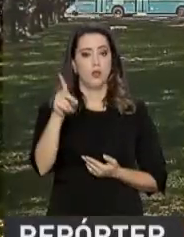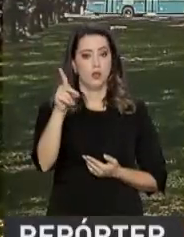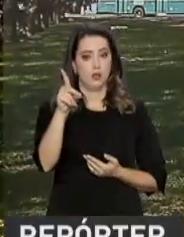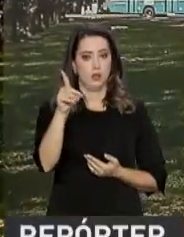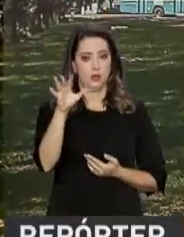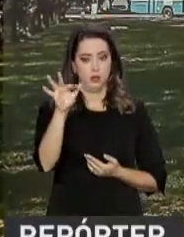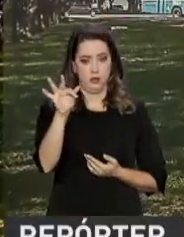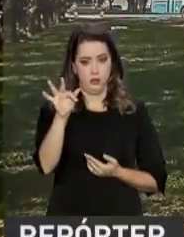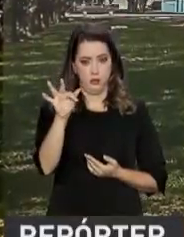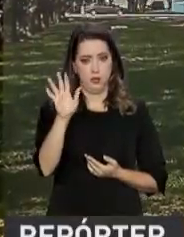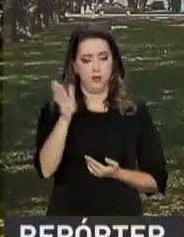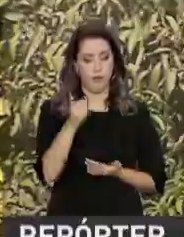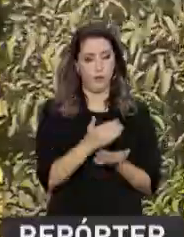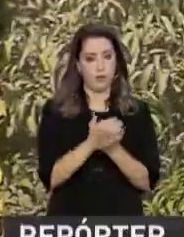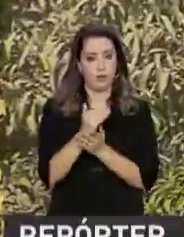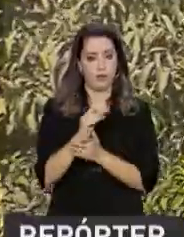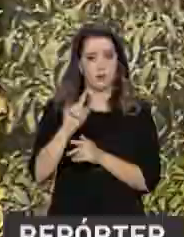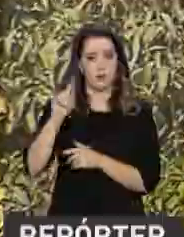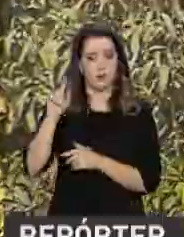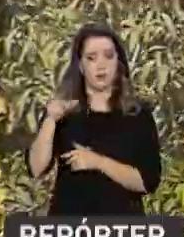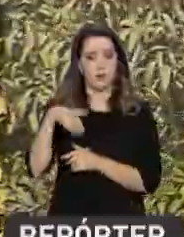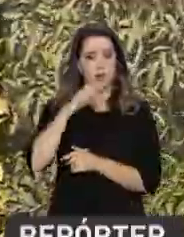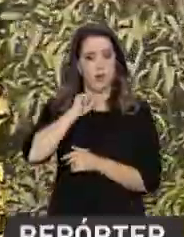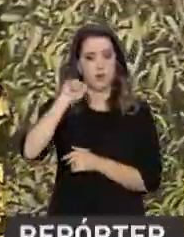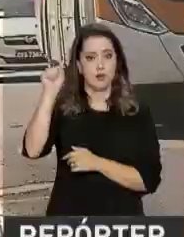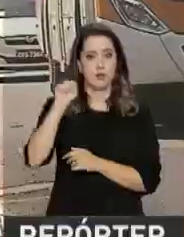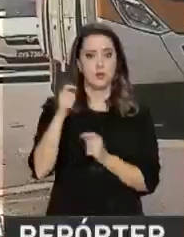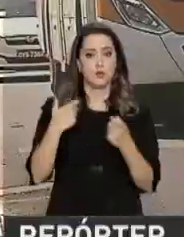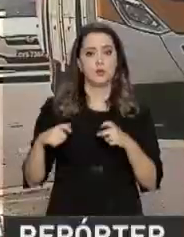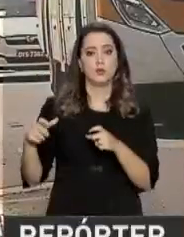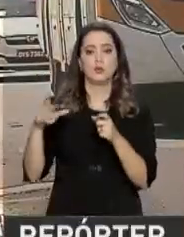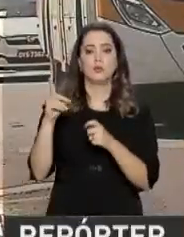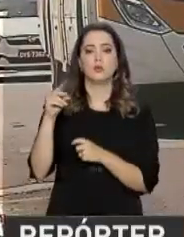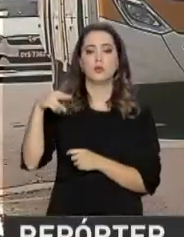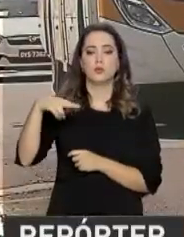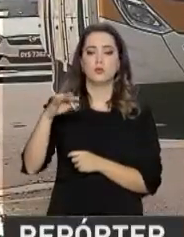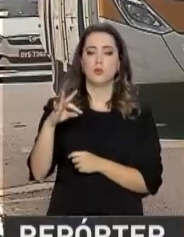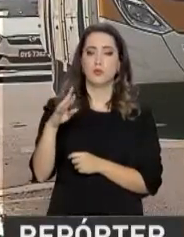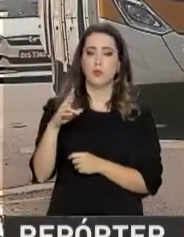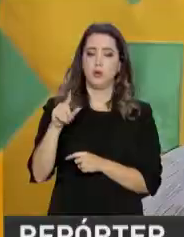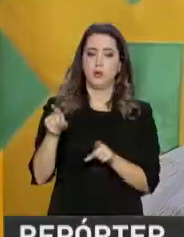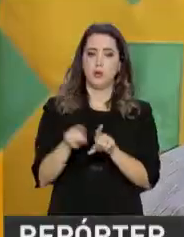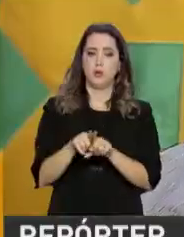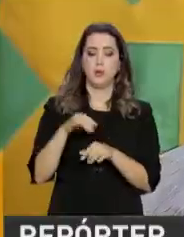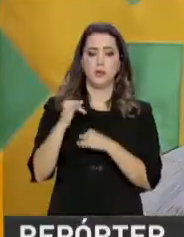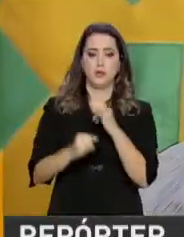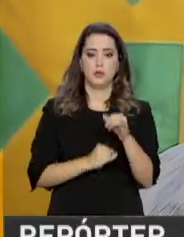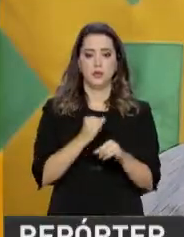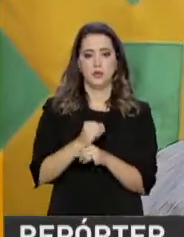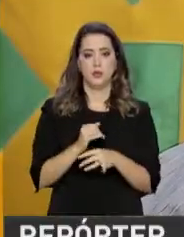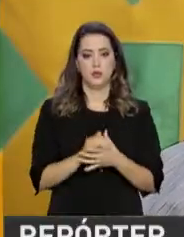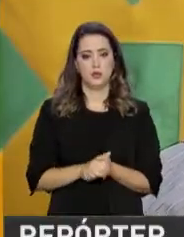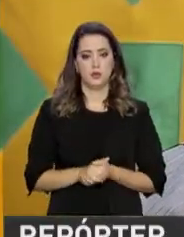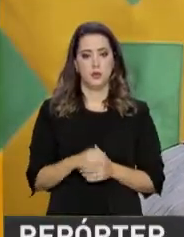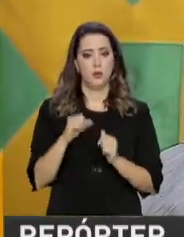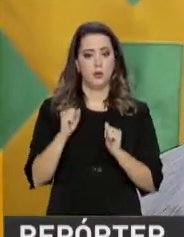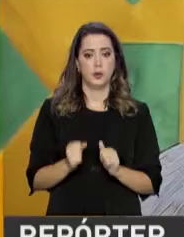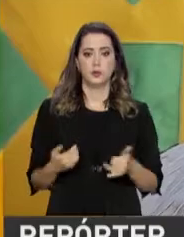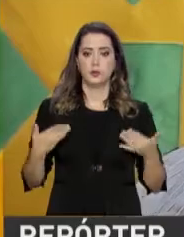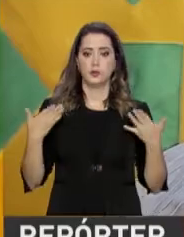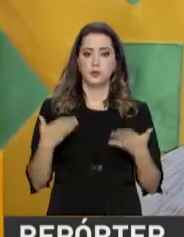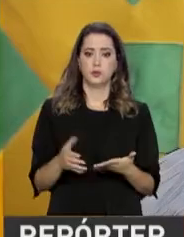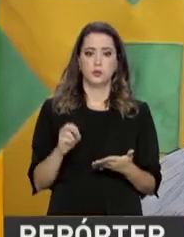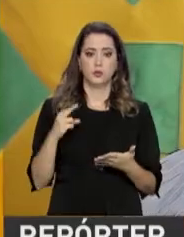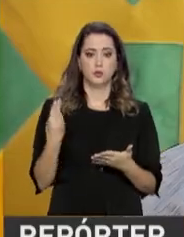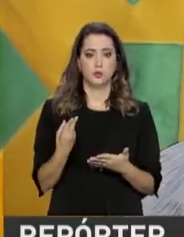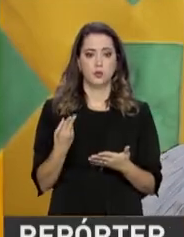Federal, o serviço vai começar a partir de abril nas unidades do DETRAN e pela internet. O cidadão poderá presencialmente ou